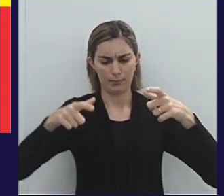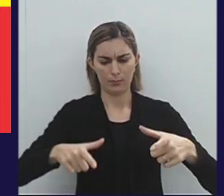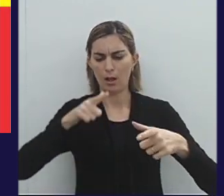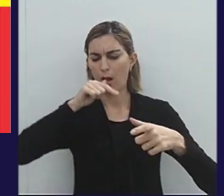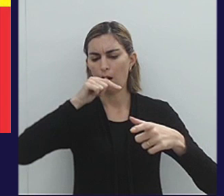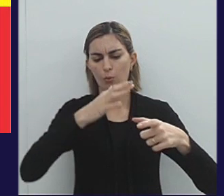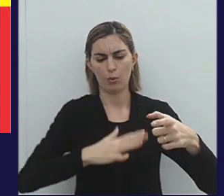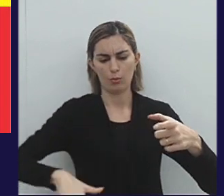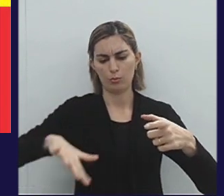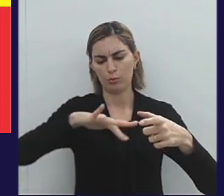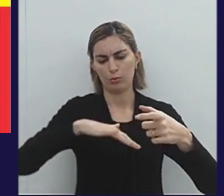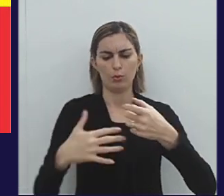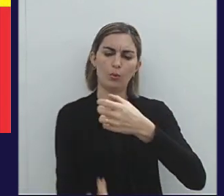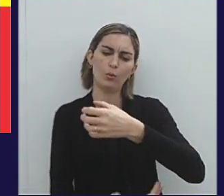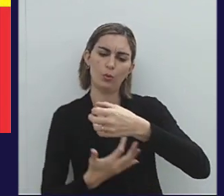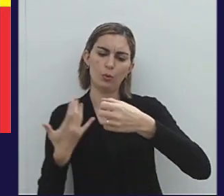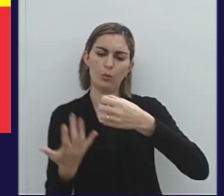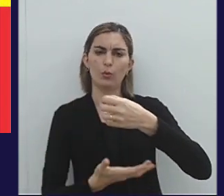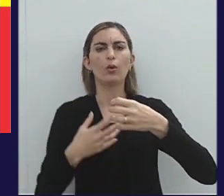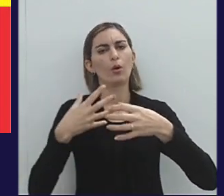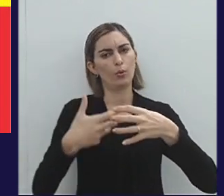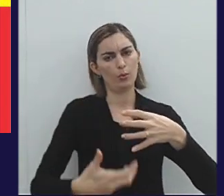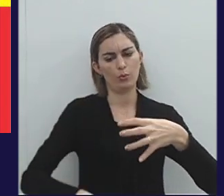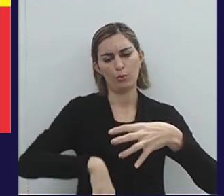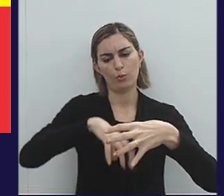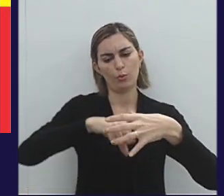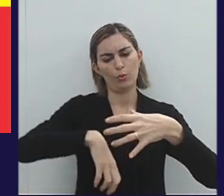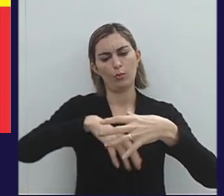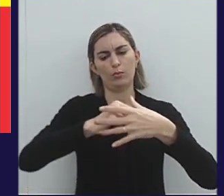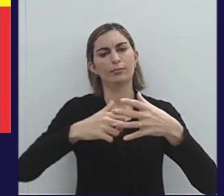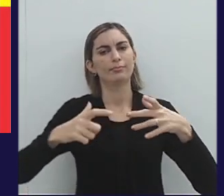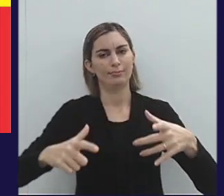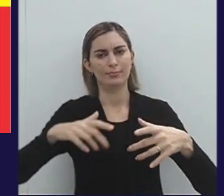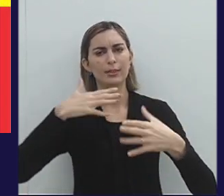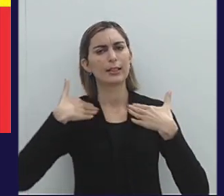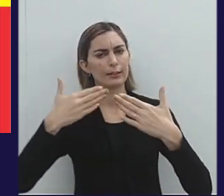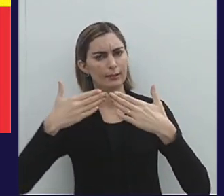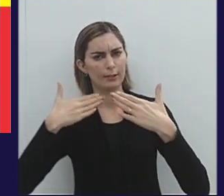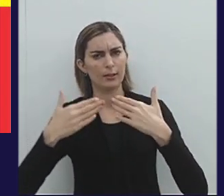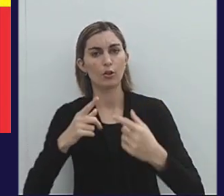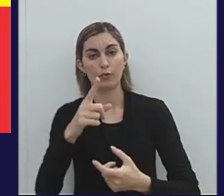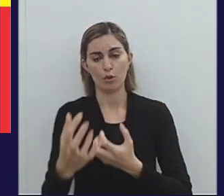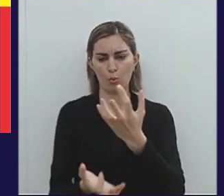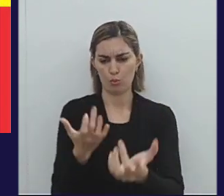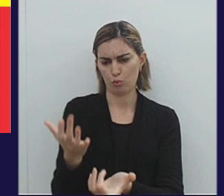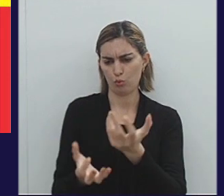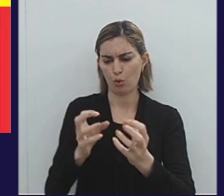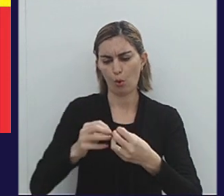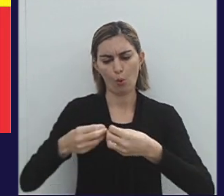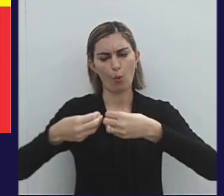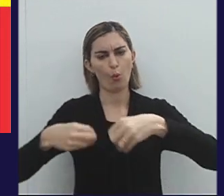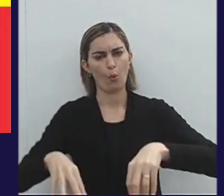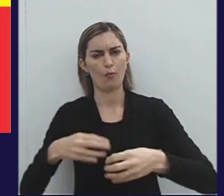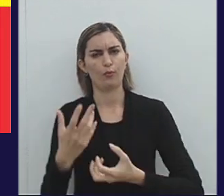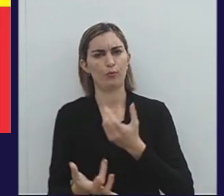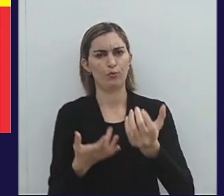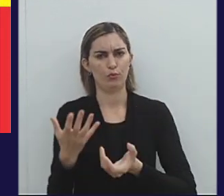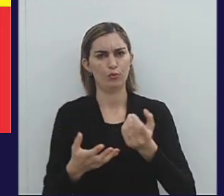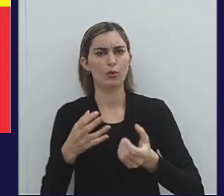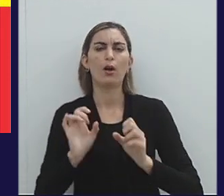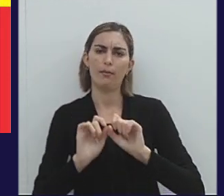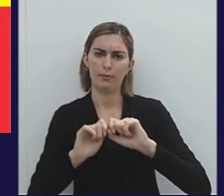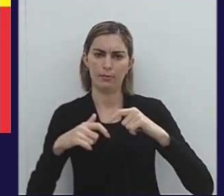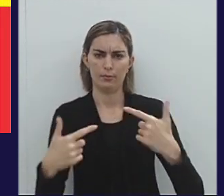fogão, ali está acontecendo uma transferência de calor para a panela. Quando você está cozinhando o ovo, é